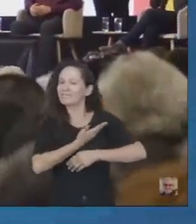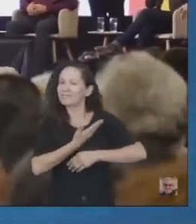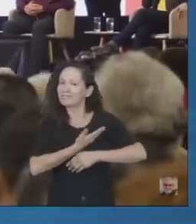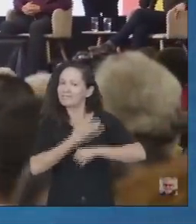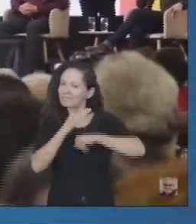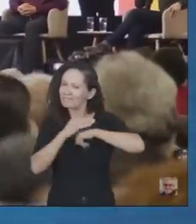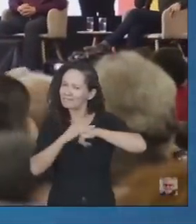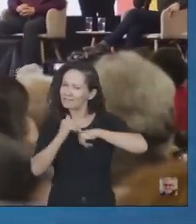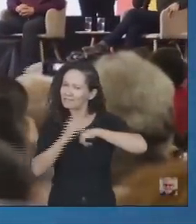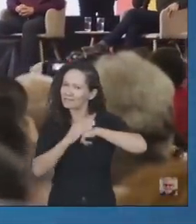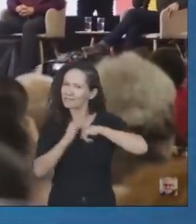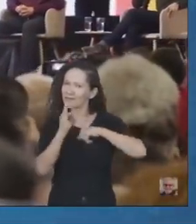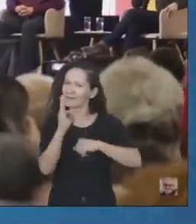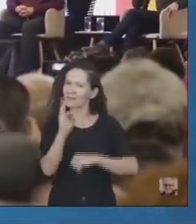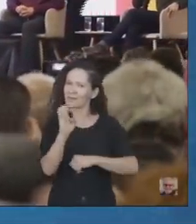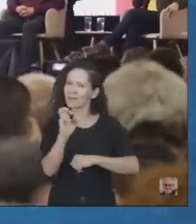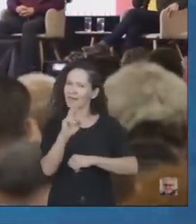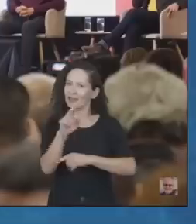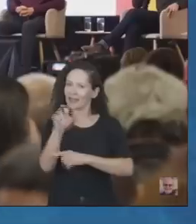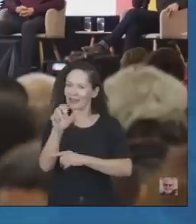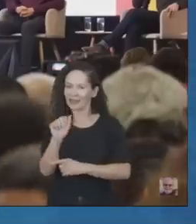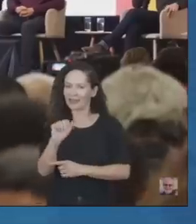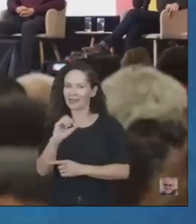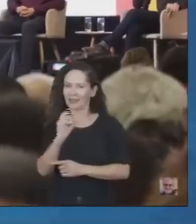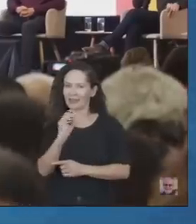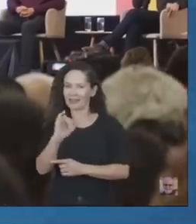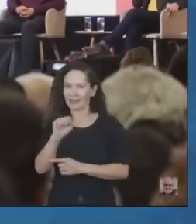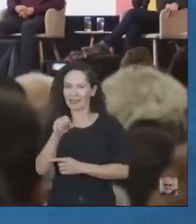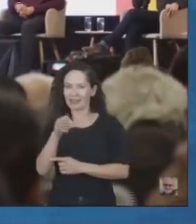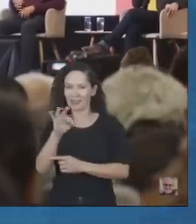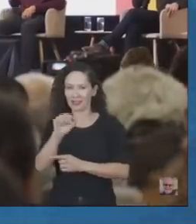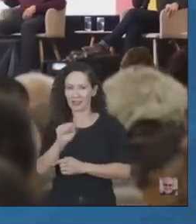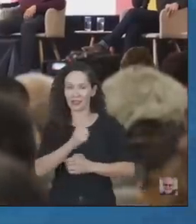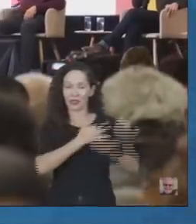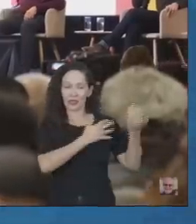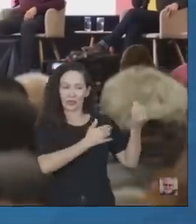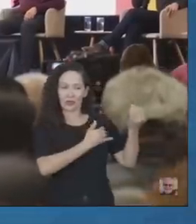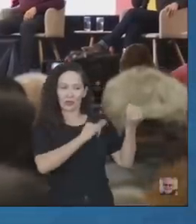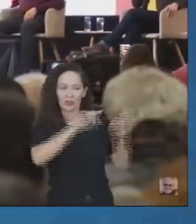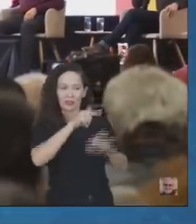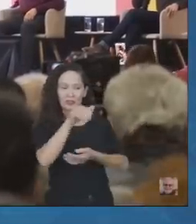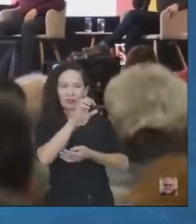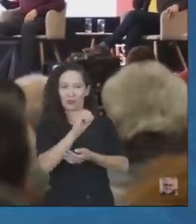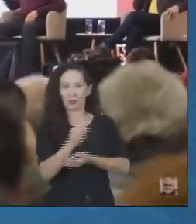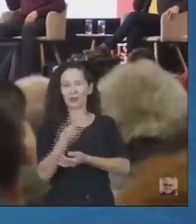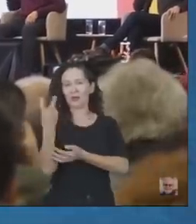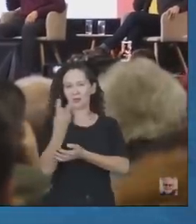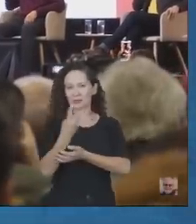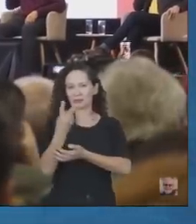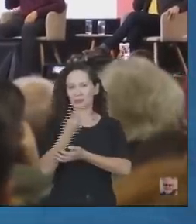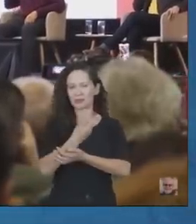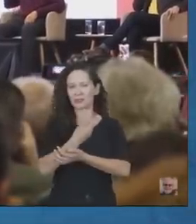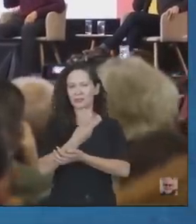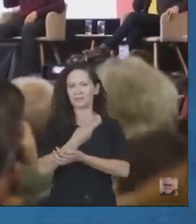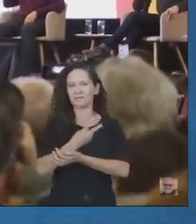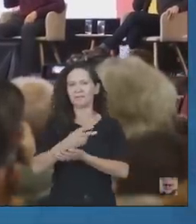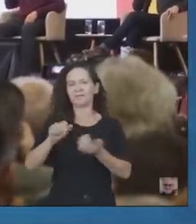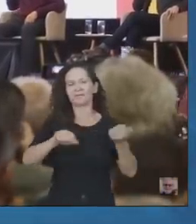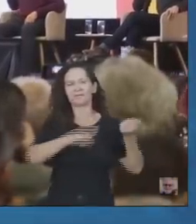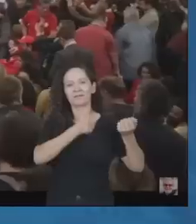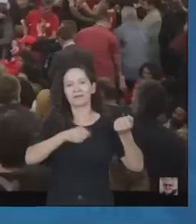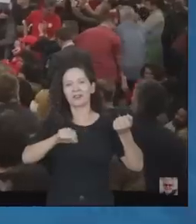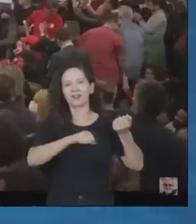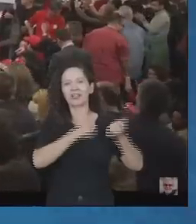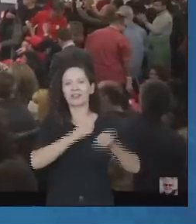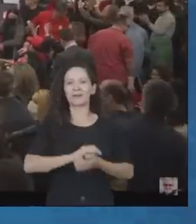Tereza Cristina e o violonista João Camareiro para a execução do hino nacional. Olha